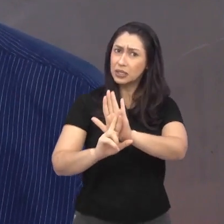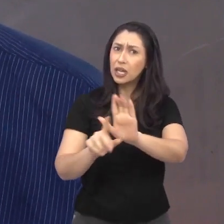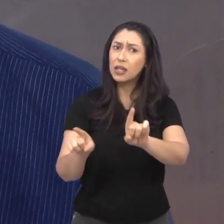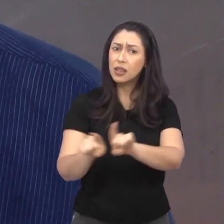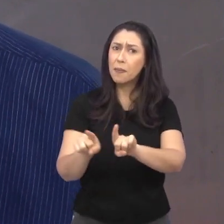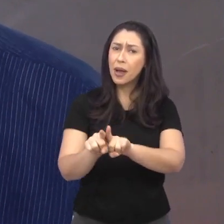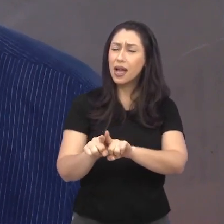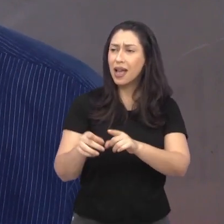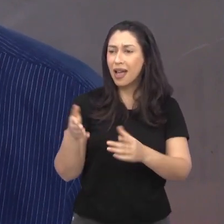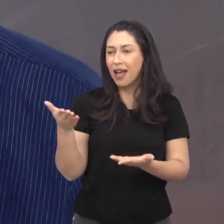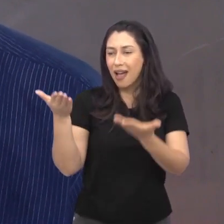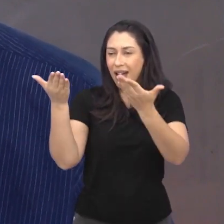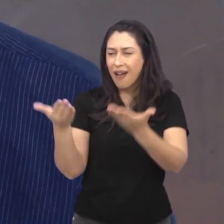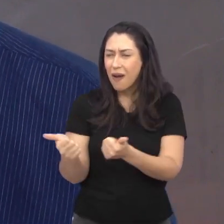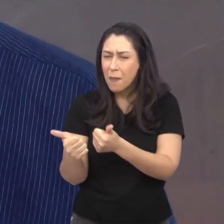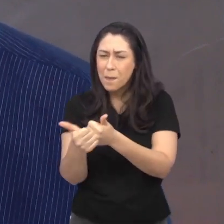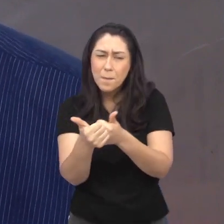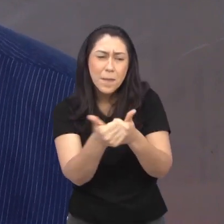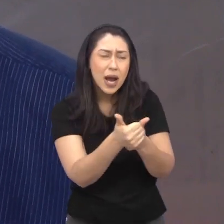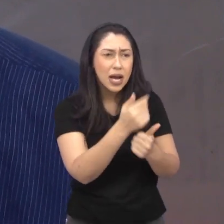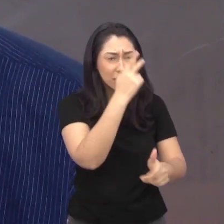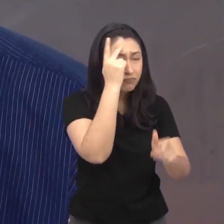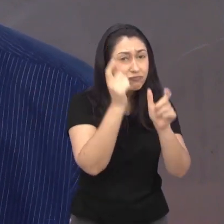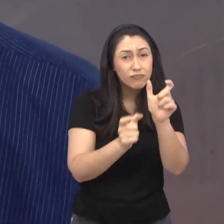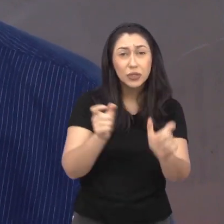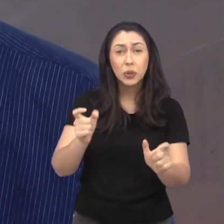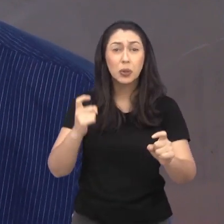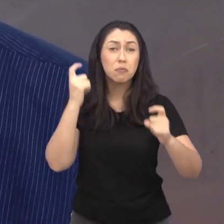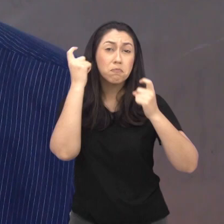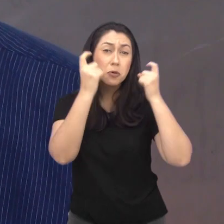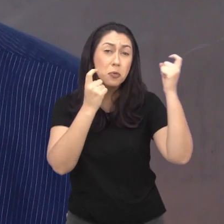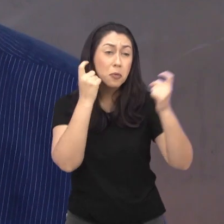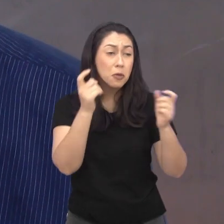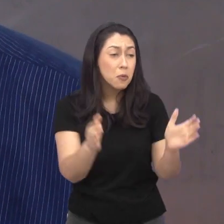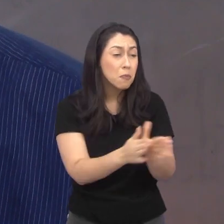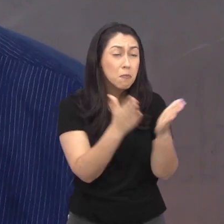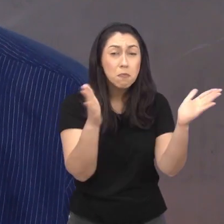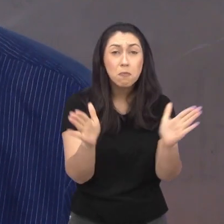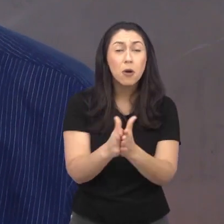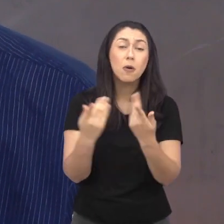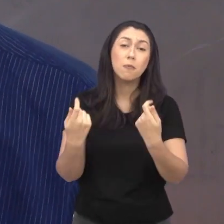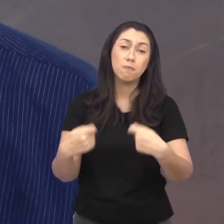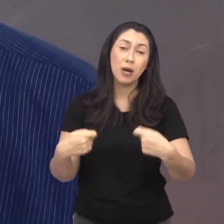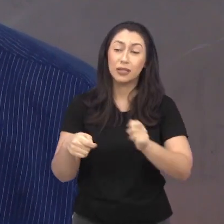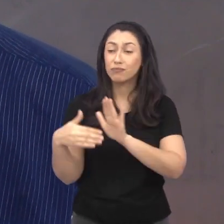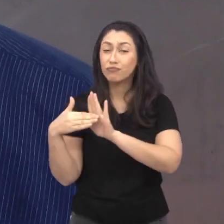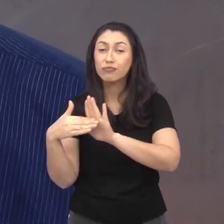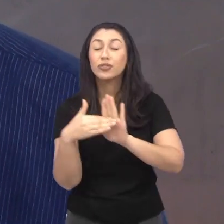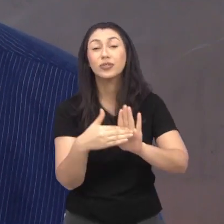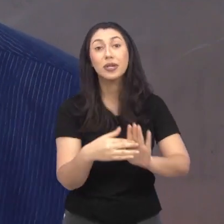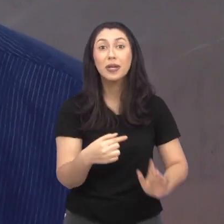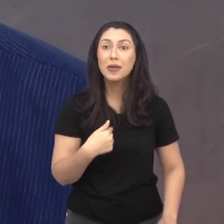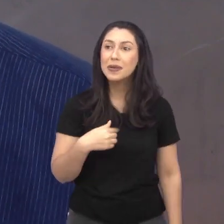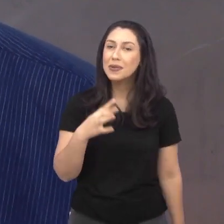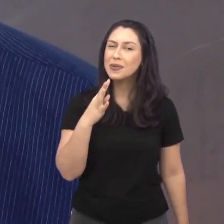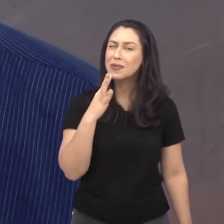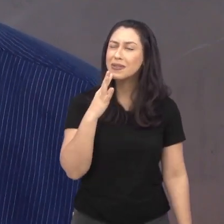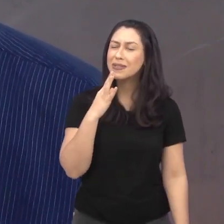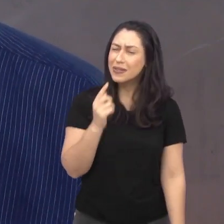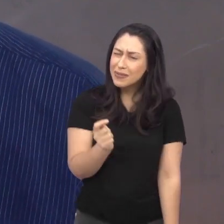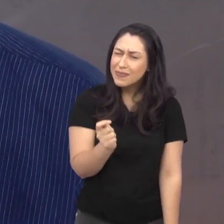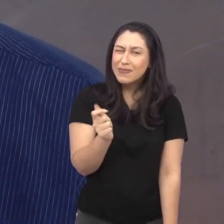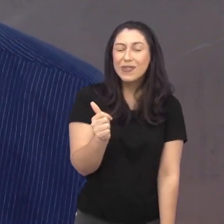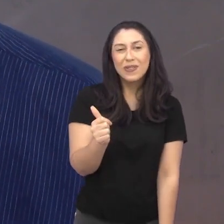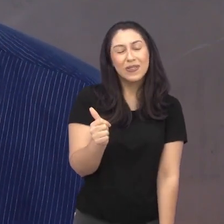pontificado, que é muito próximo das pessoas, preocupada com os mais pobres, com os que mais precisam, né, e eu pude conhecer um pouco dele,